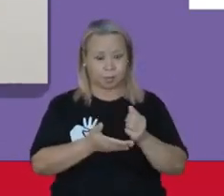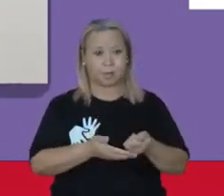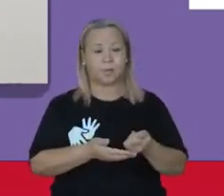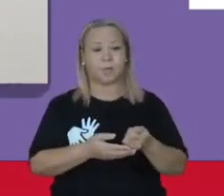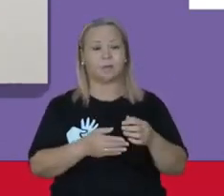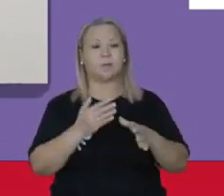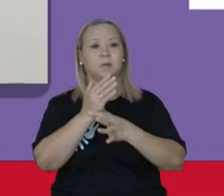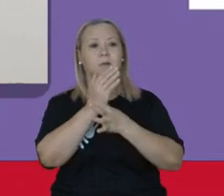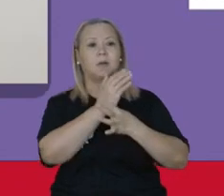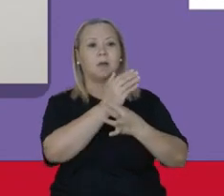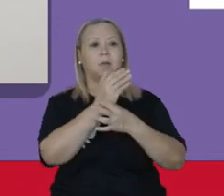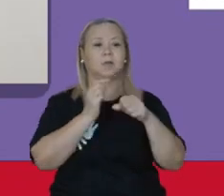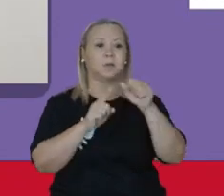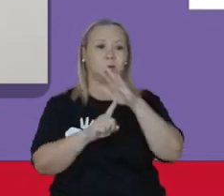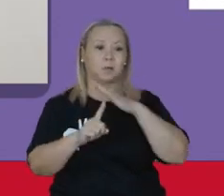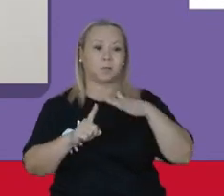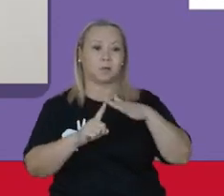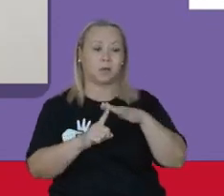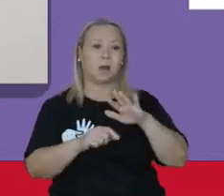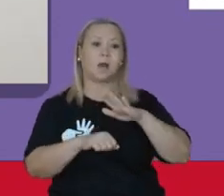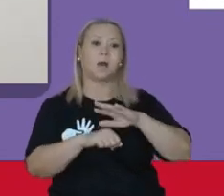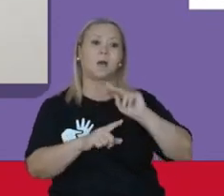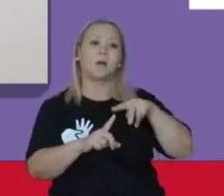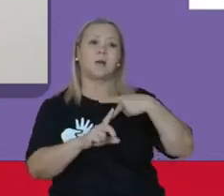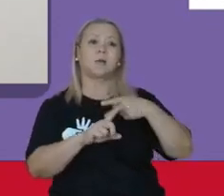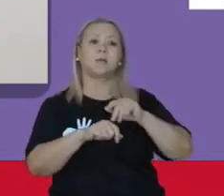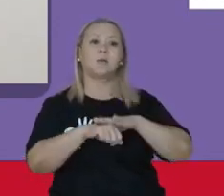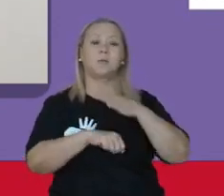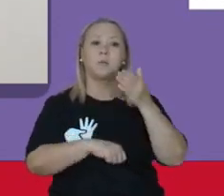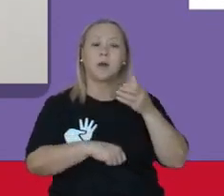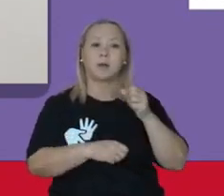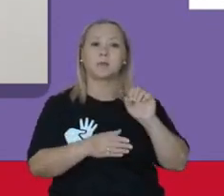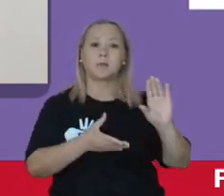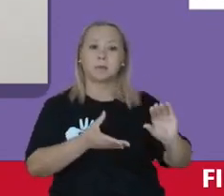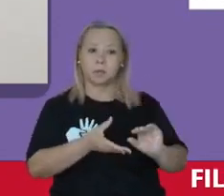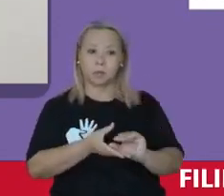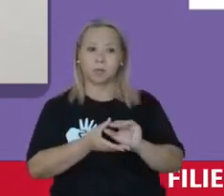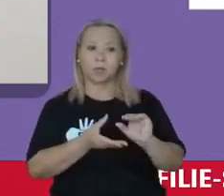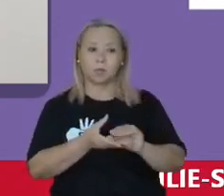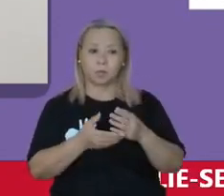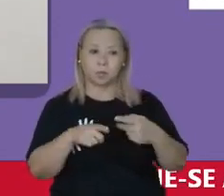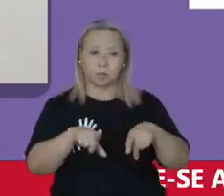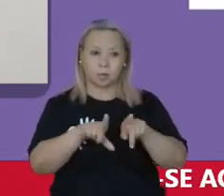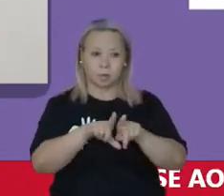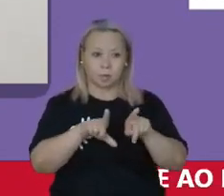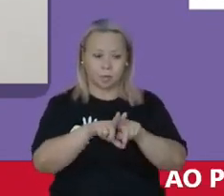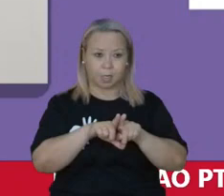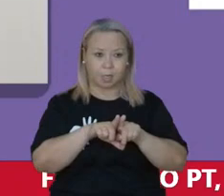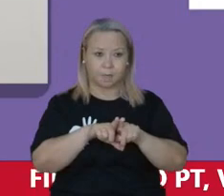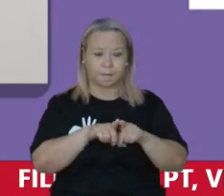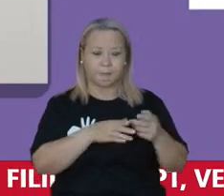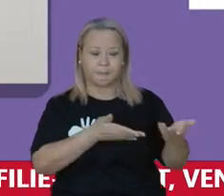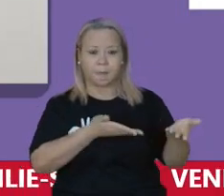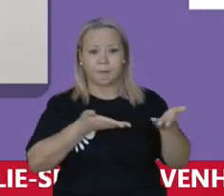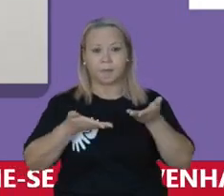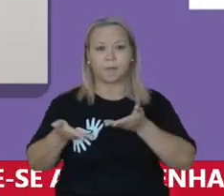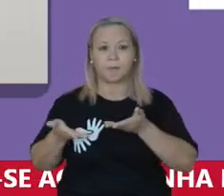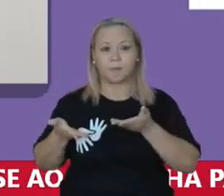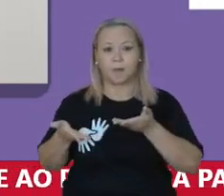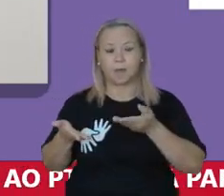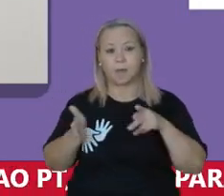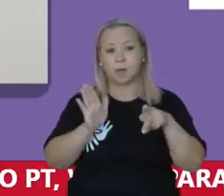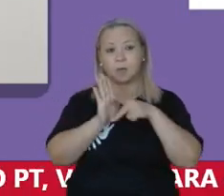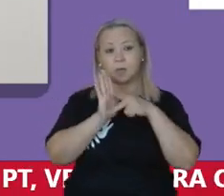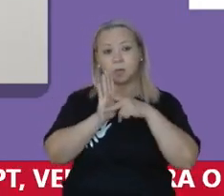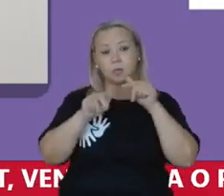Seguridade Social. Além disso, tem as contribuições que são oriundas dos